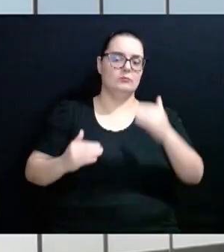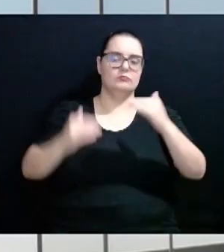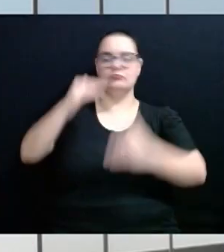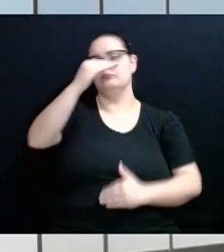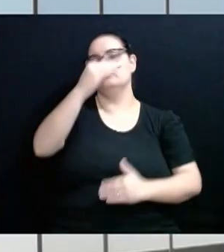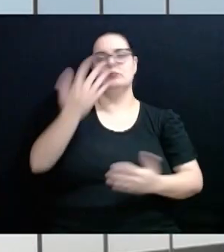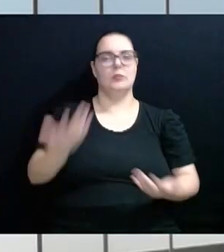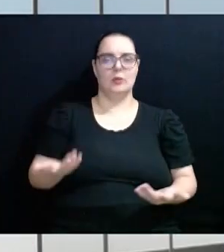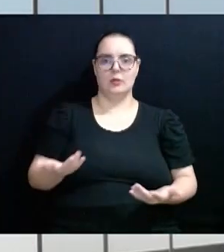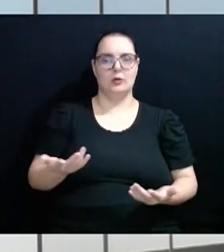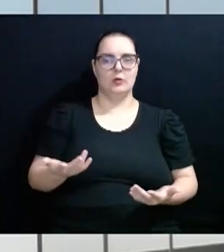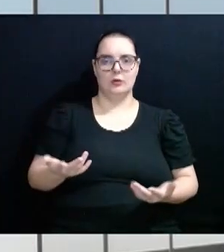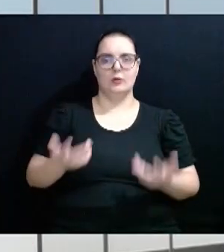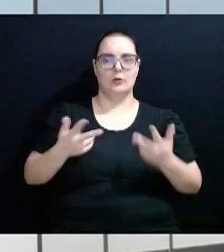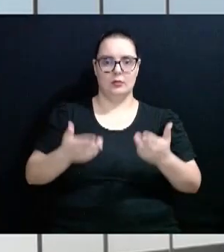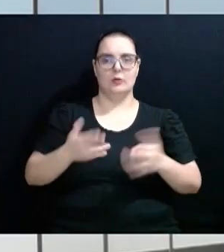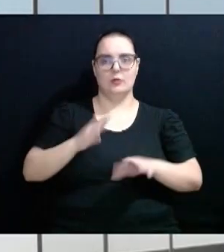como